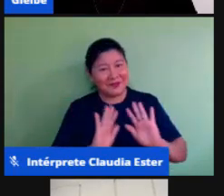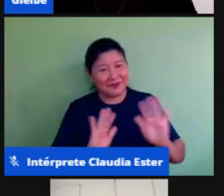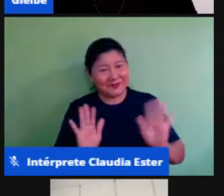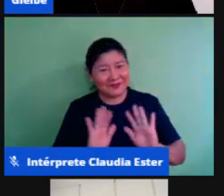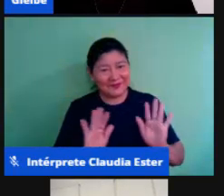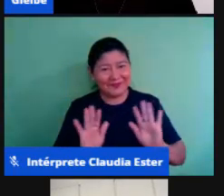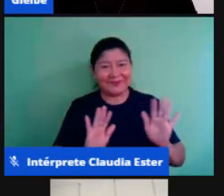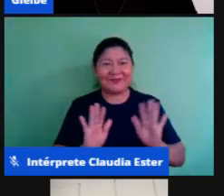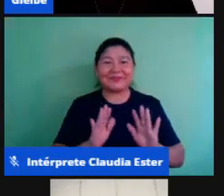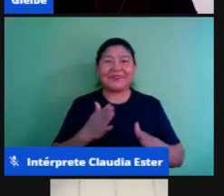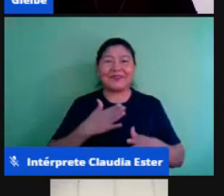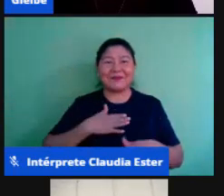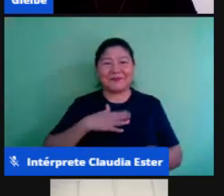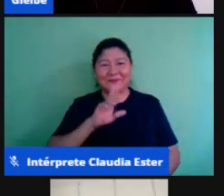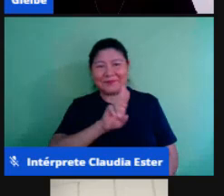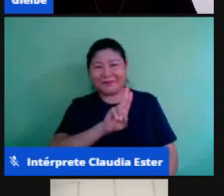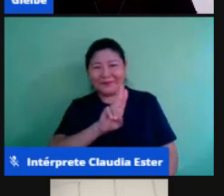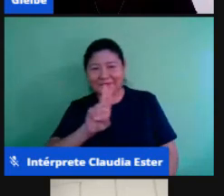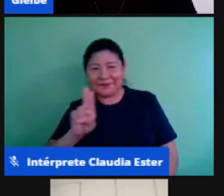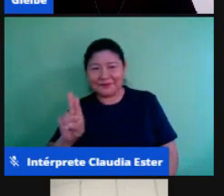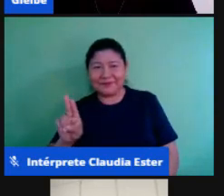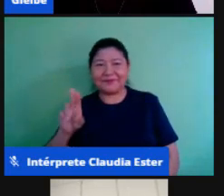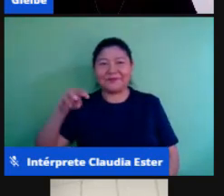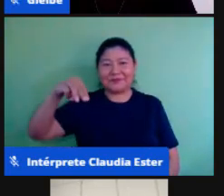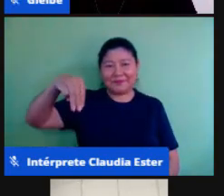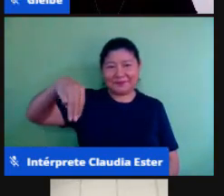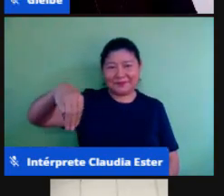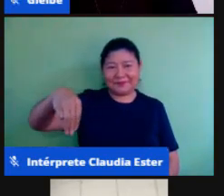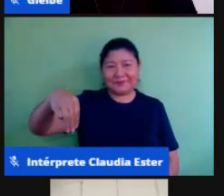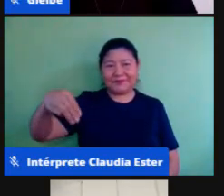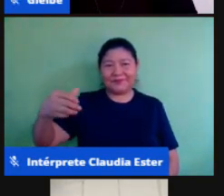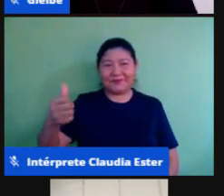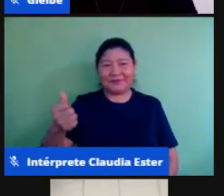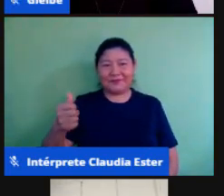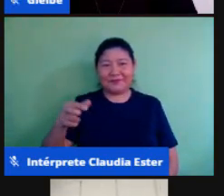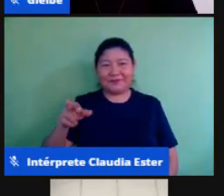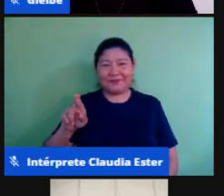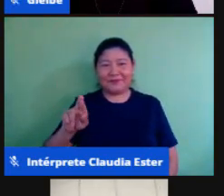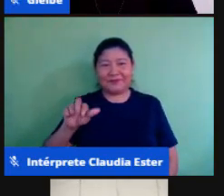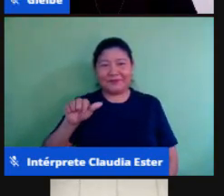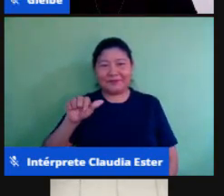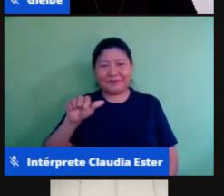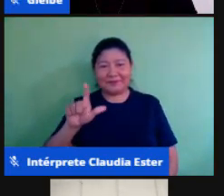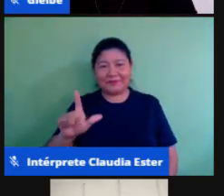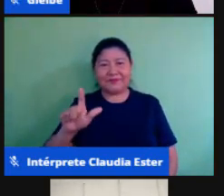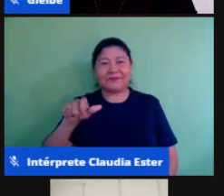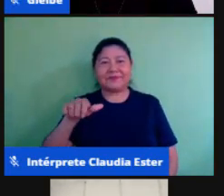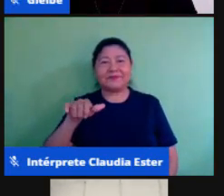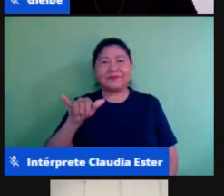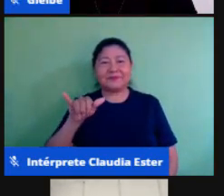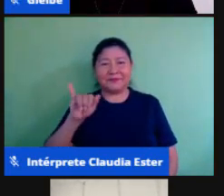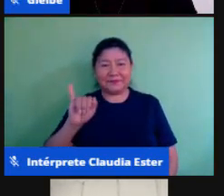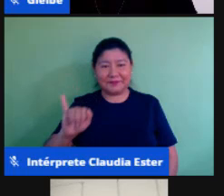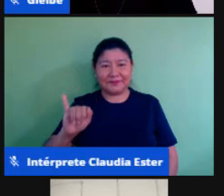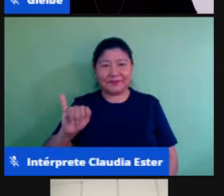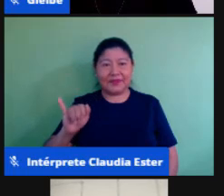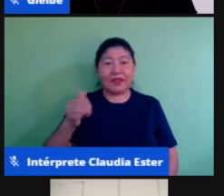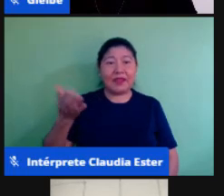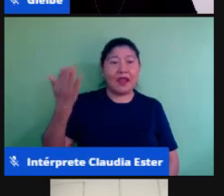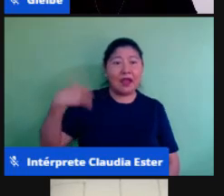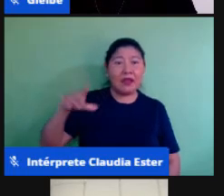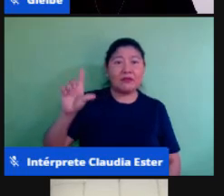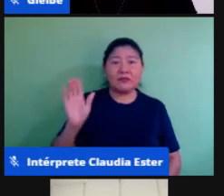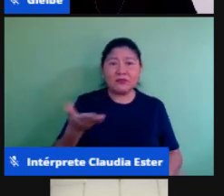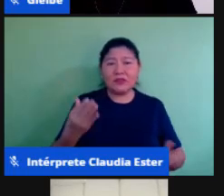Olá, eu sou a professora Marli, como a Glebe mesmo já disse, já estive com vocês na formação passada e